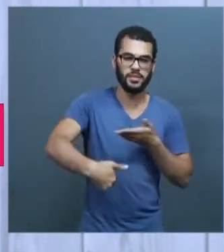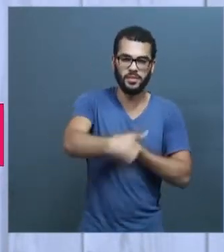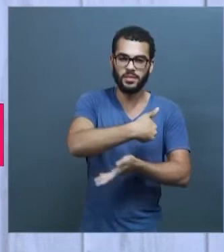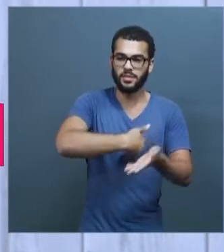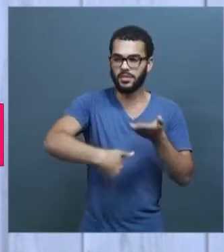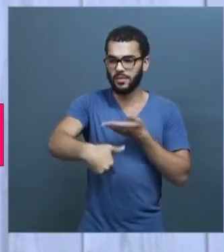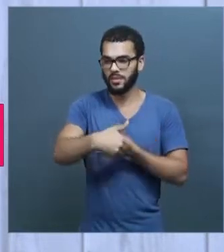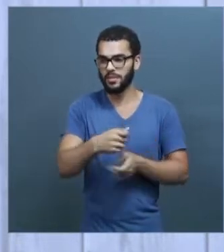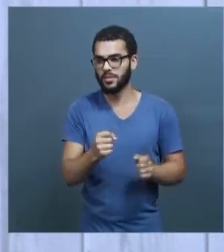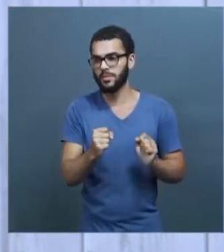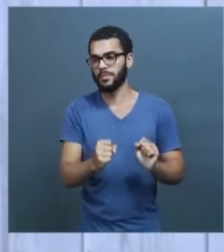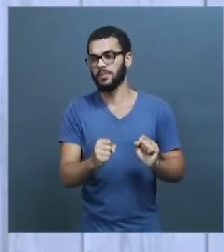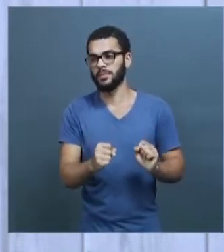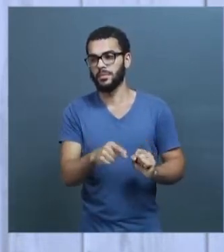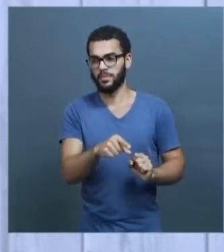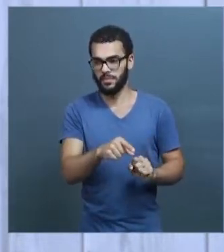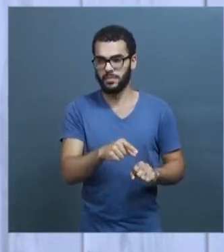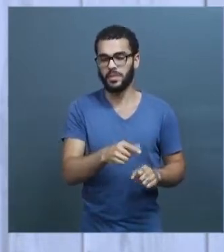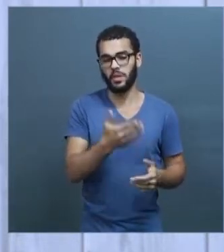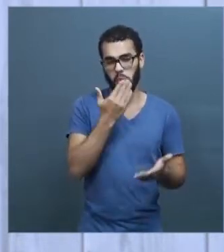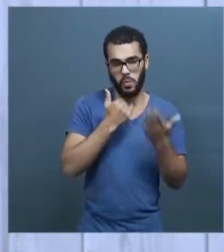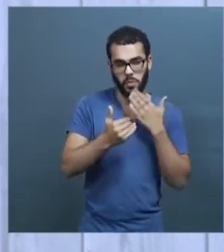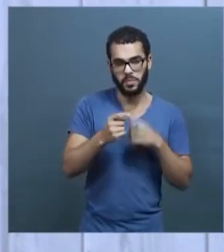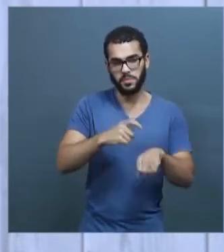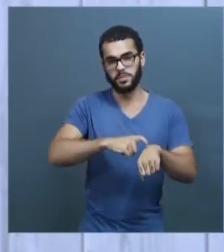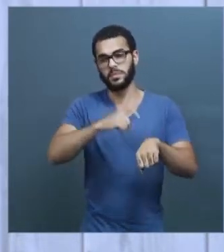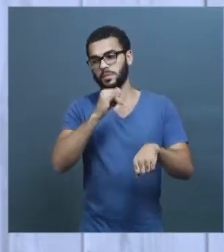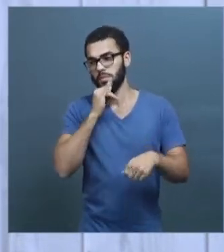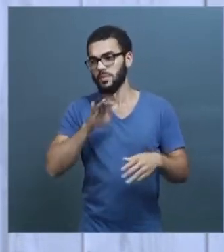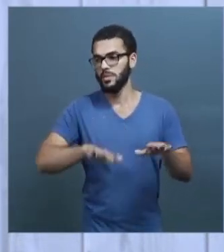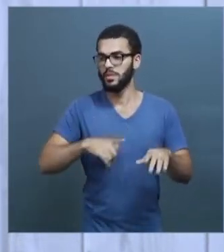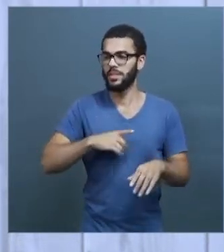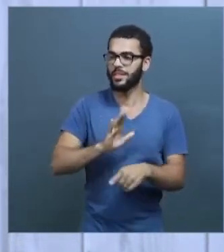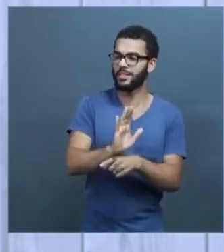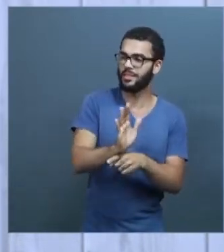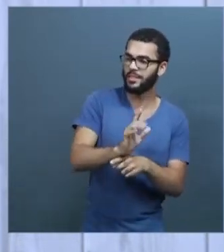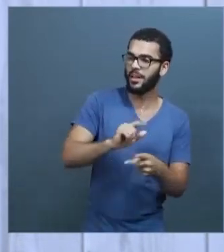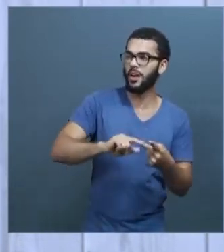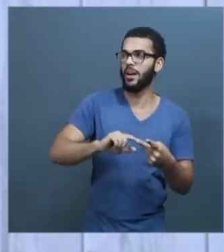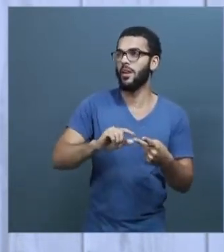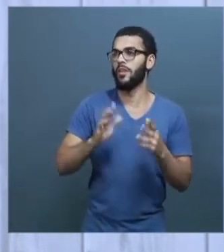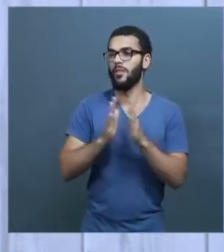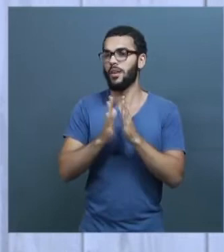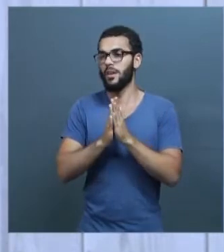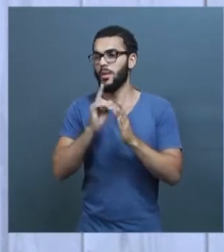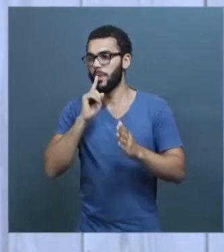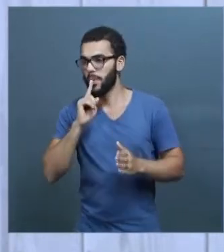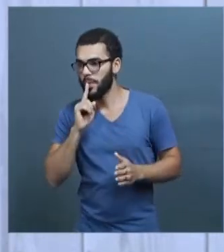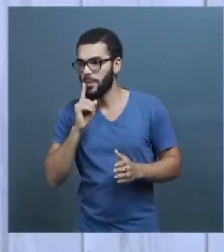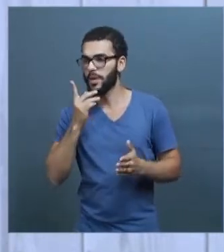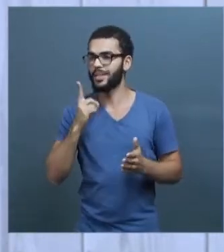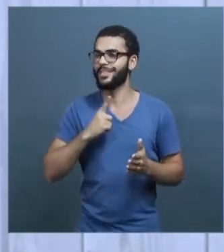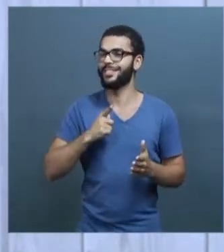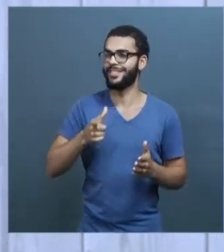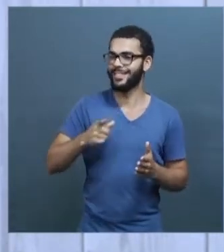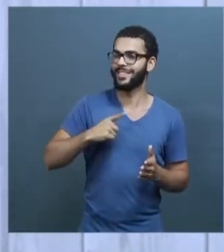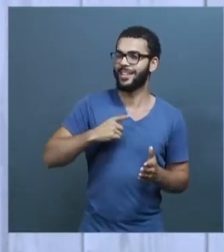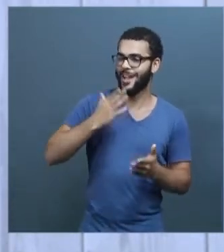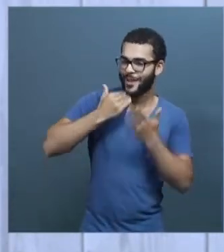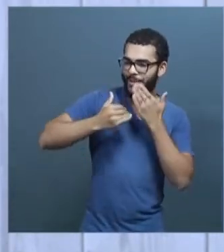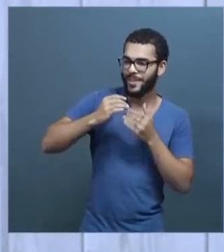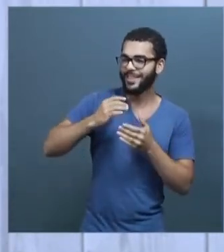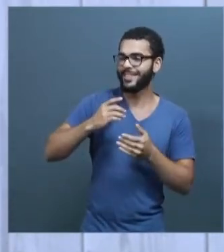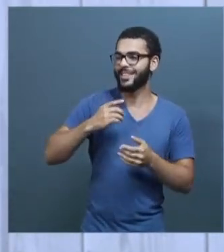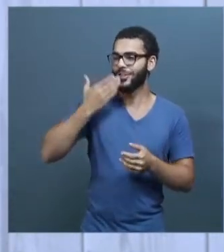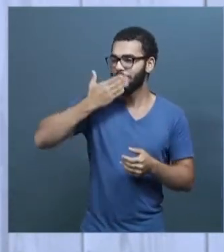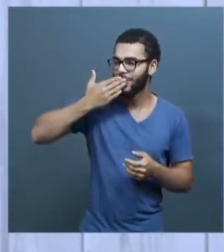para comer guloseimas, esses momentos, é um cinema de fim de semana, é um aniversário de criança que sabe que vai ter essas guloseimas. Então, assim,